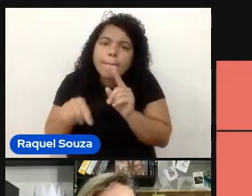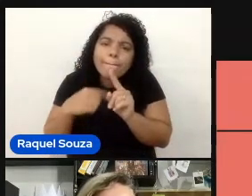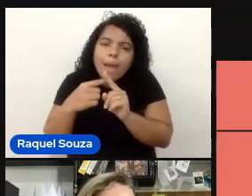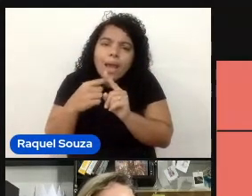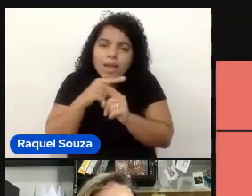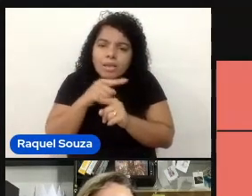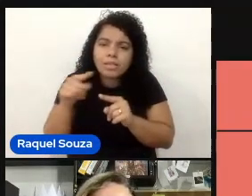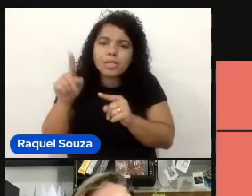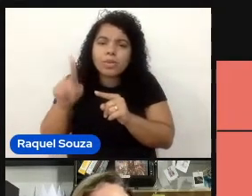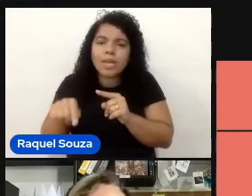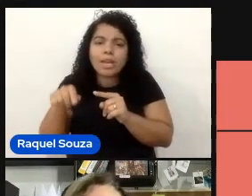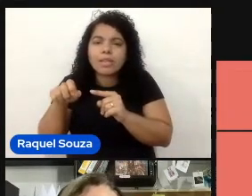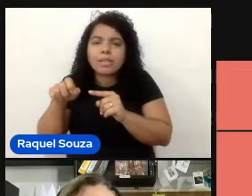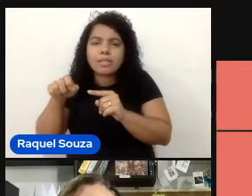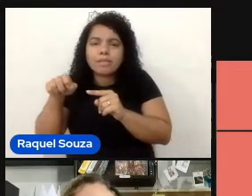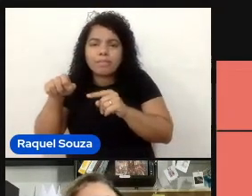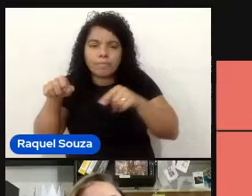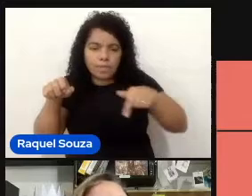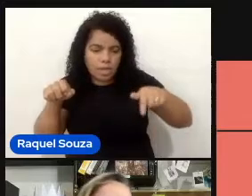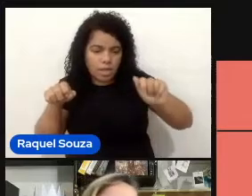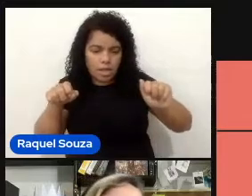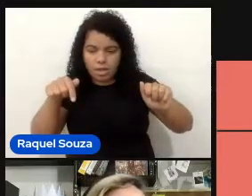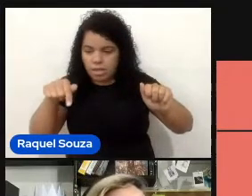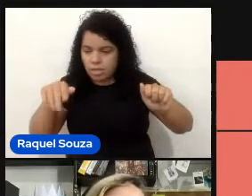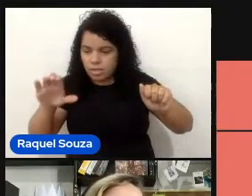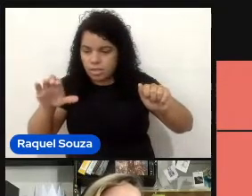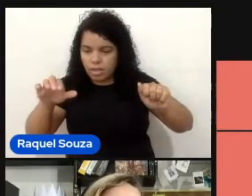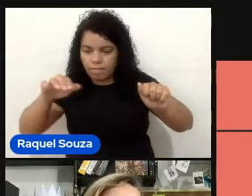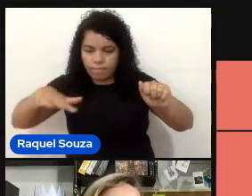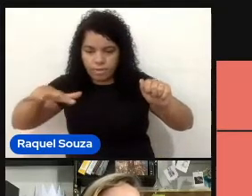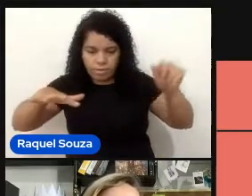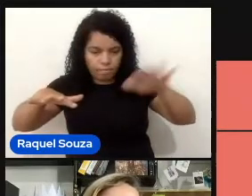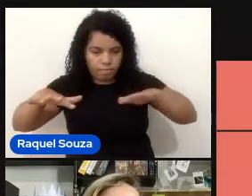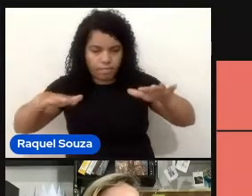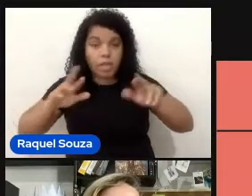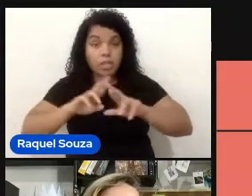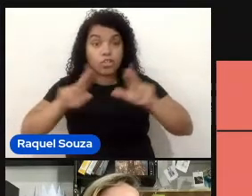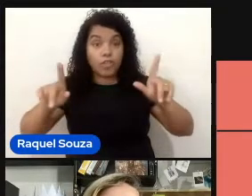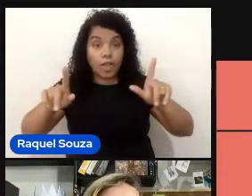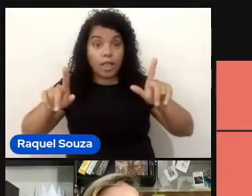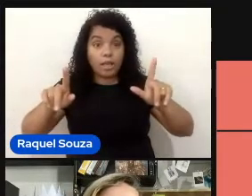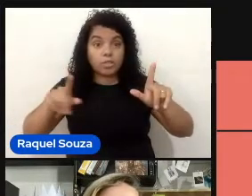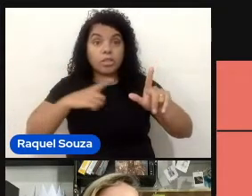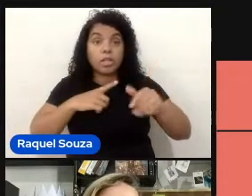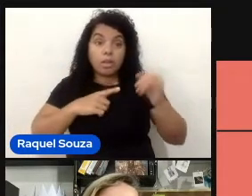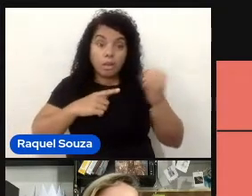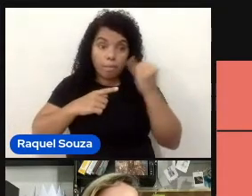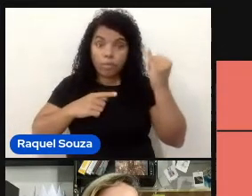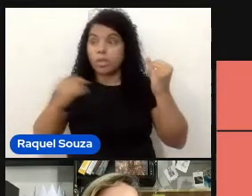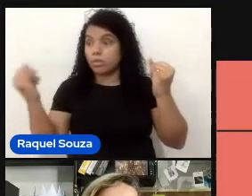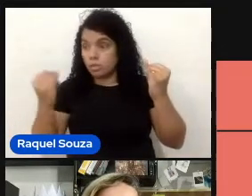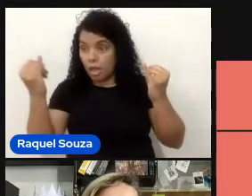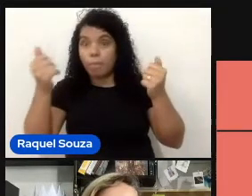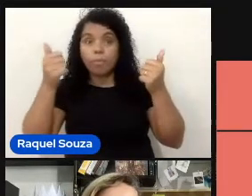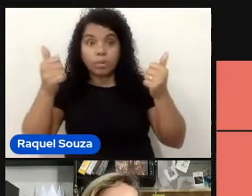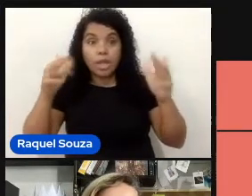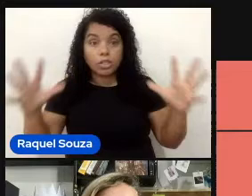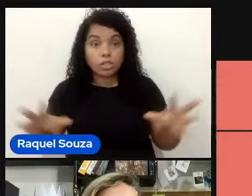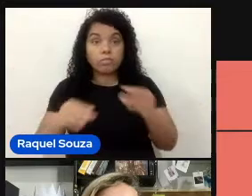vocês, são áreas diferentes, cada uma tem a sua importância e eu diria que são super complementares,